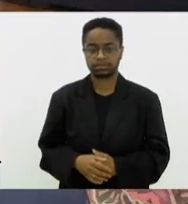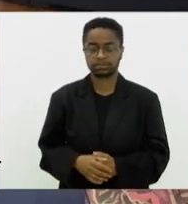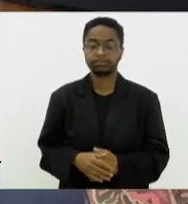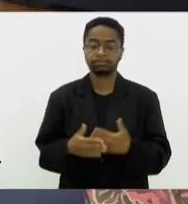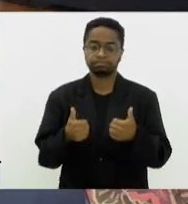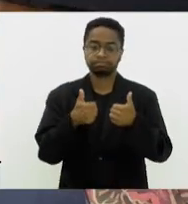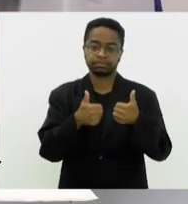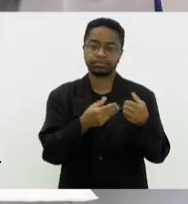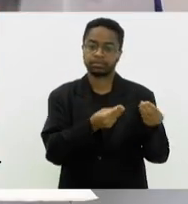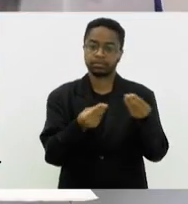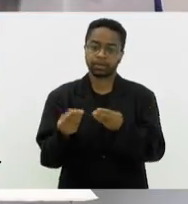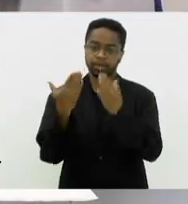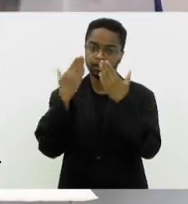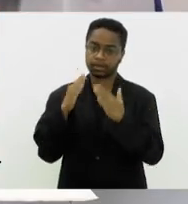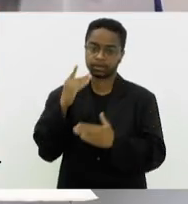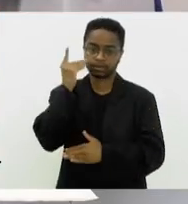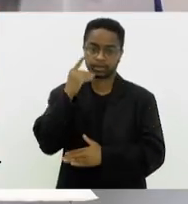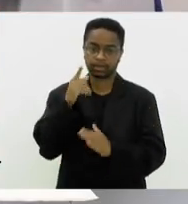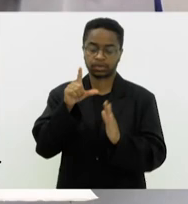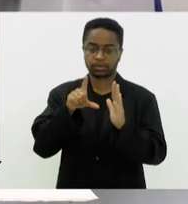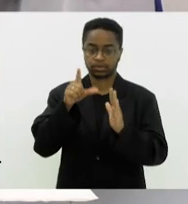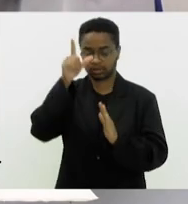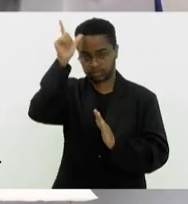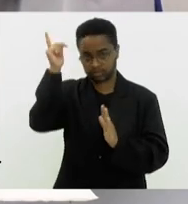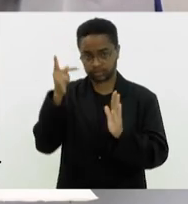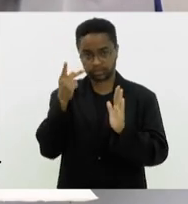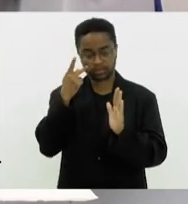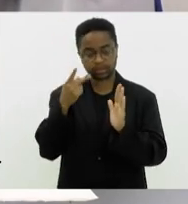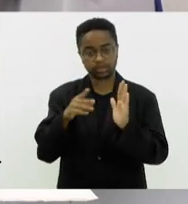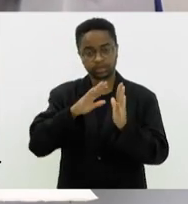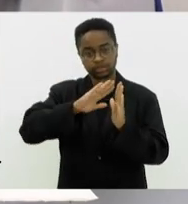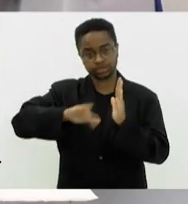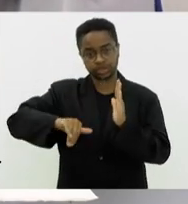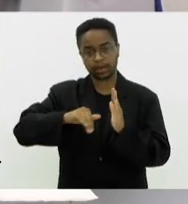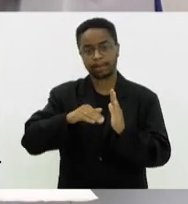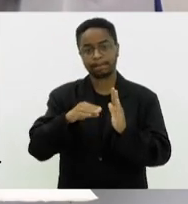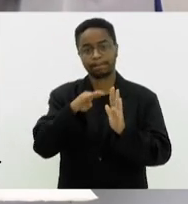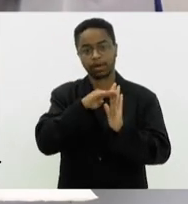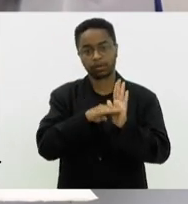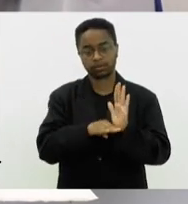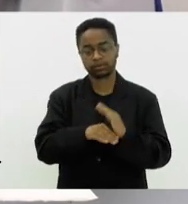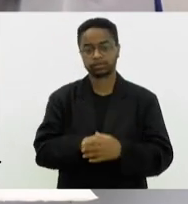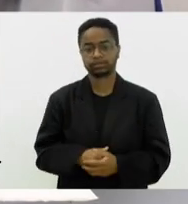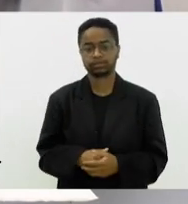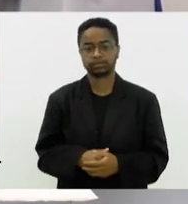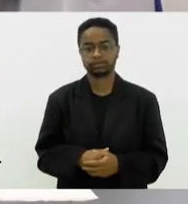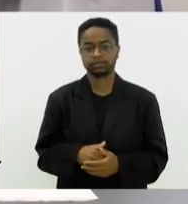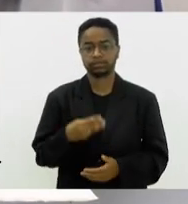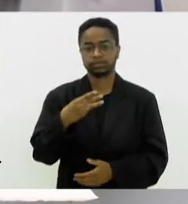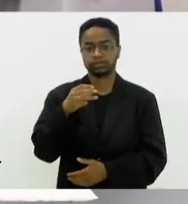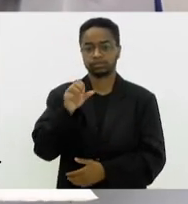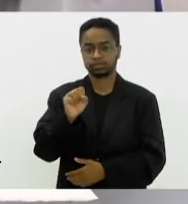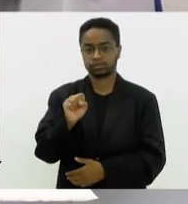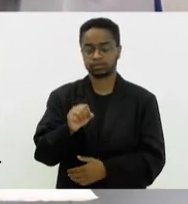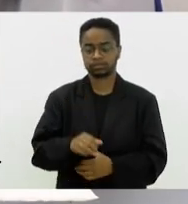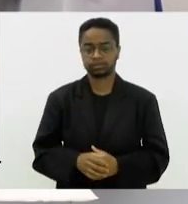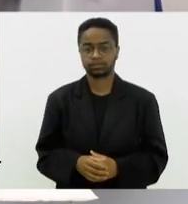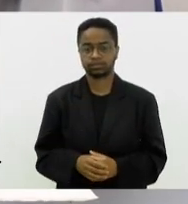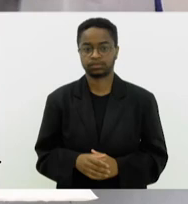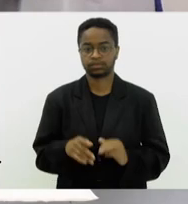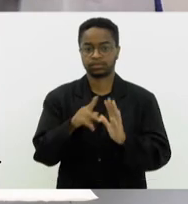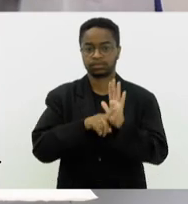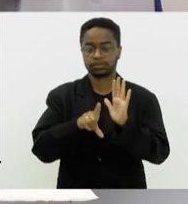com vista é o deputado Luiz Paulo. 37 da pauta foi retirado de pauta a pedido do relator. 38 da pauta.